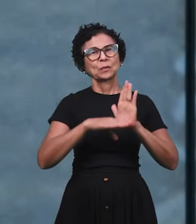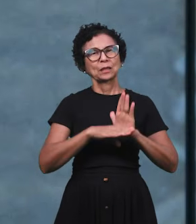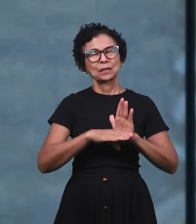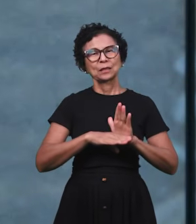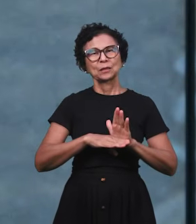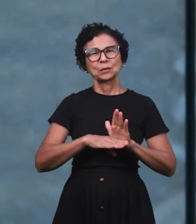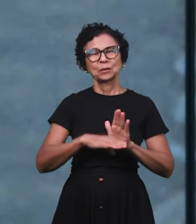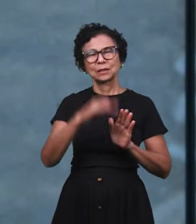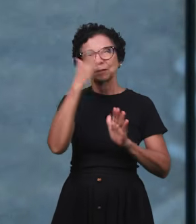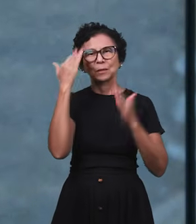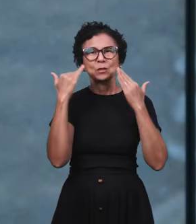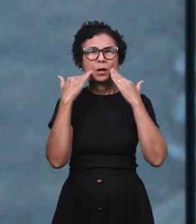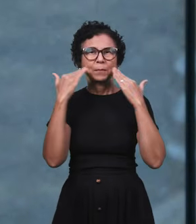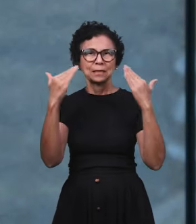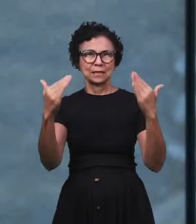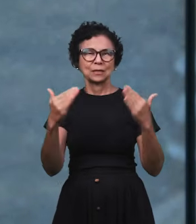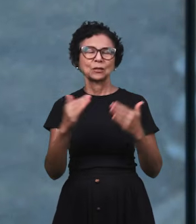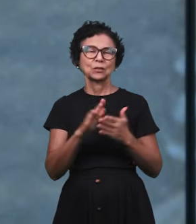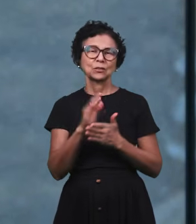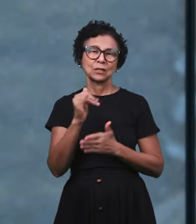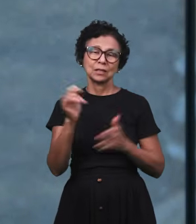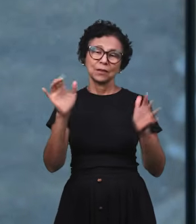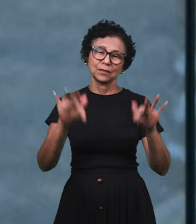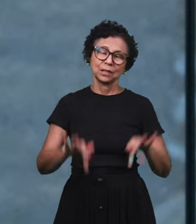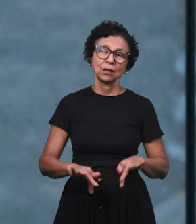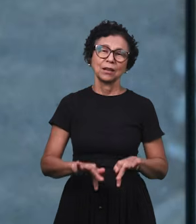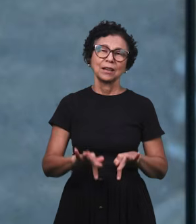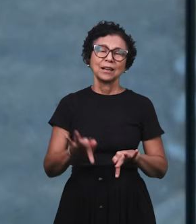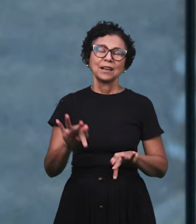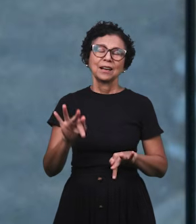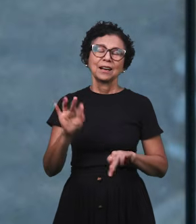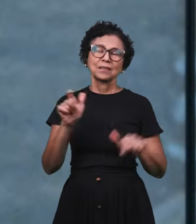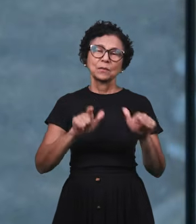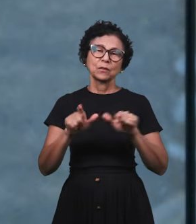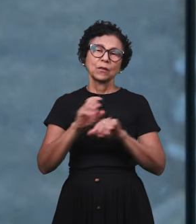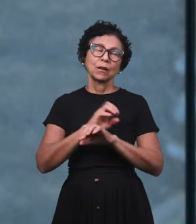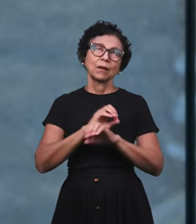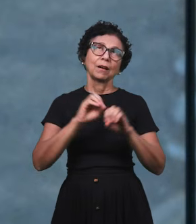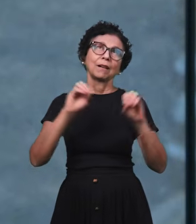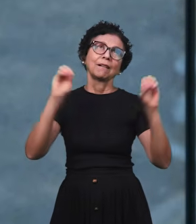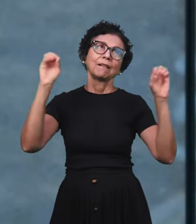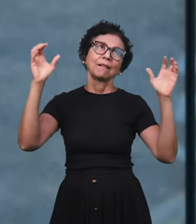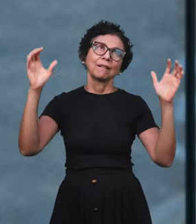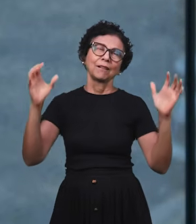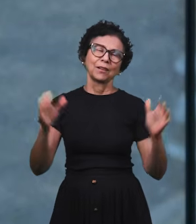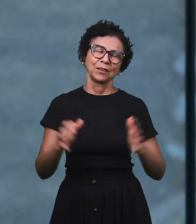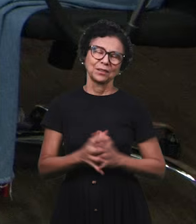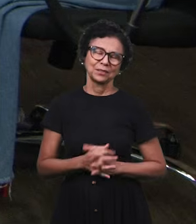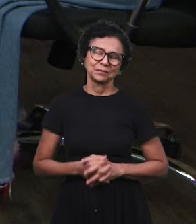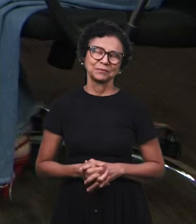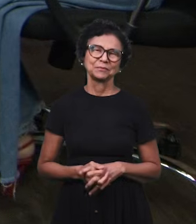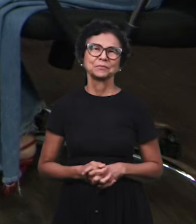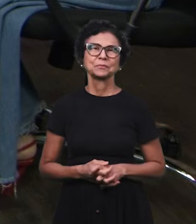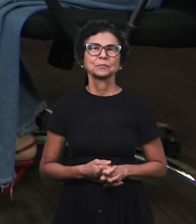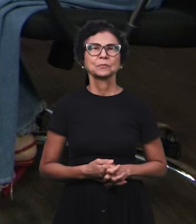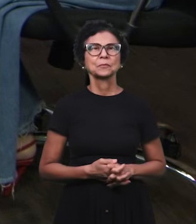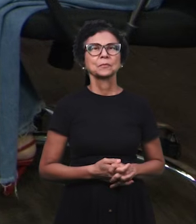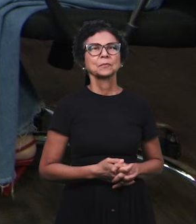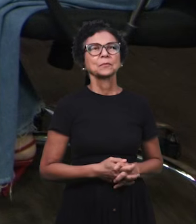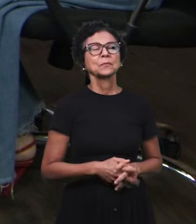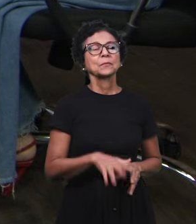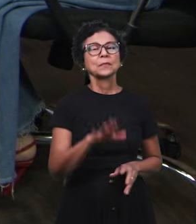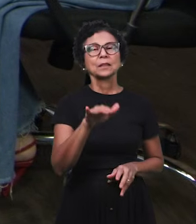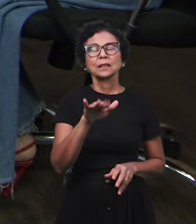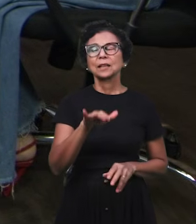mundo entendeu, né? Doutora Carla, muito obrigado por sua participação. Fale, claro. Pode, só mais um pouquinho. Eu acho que